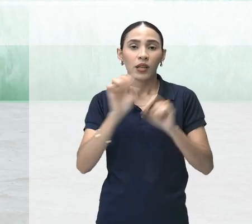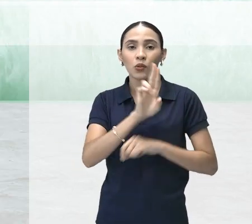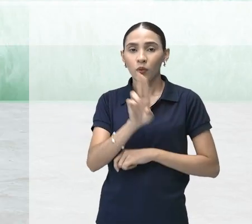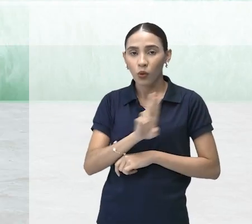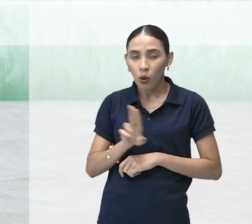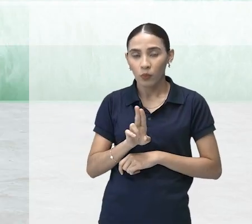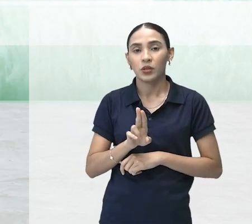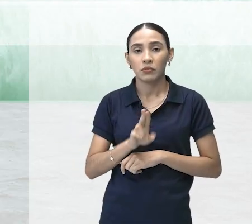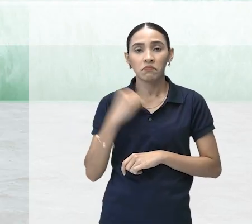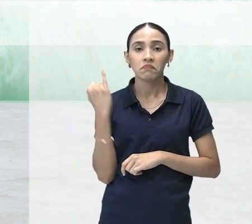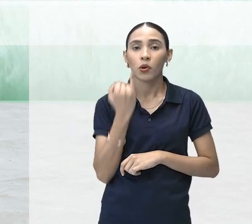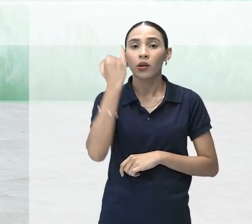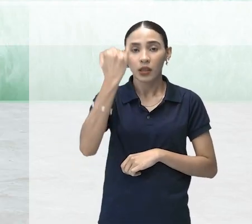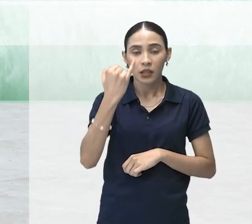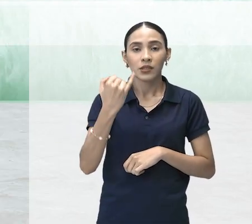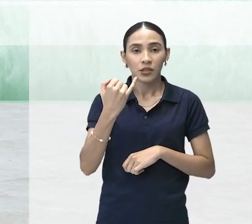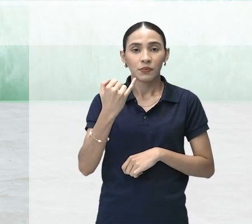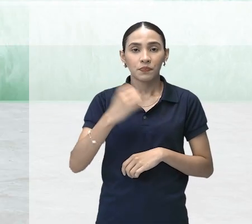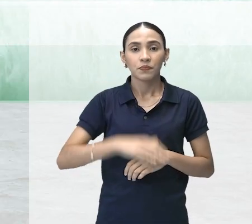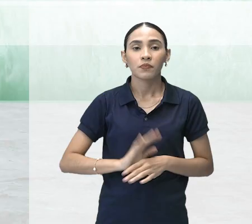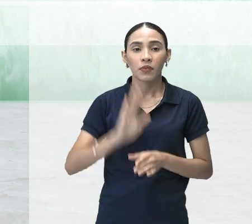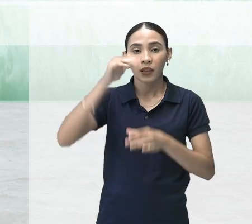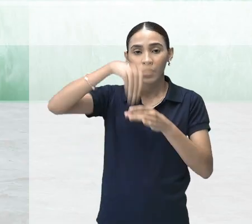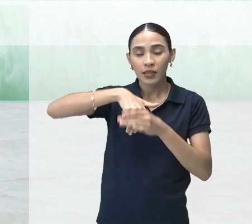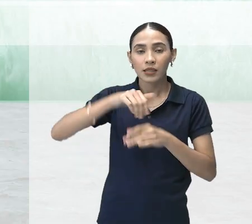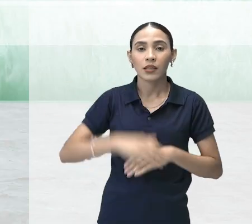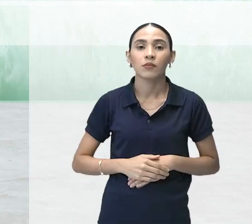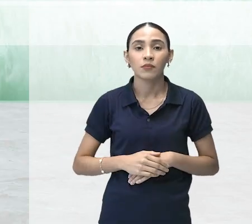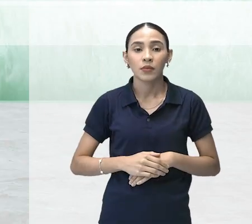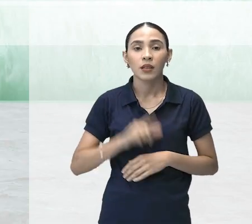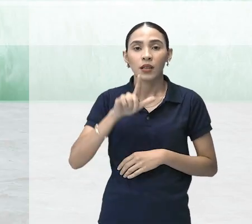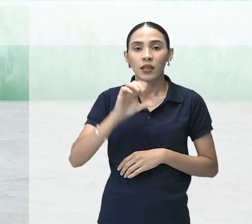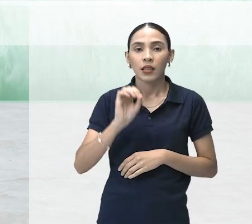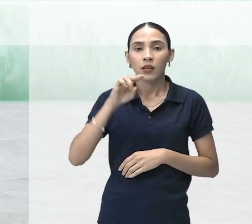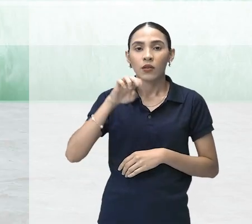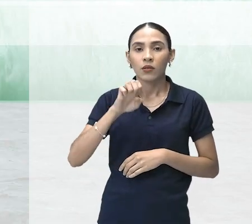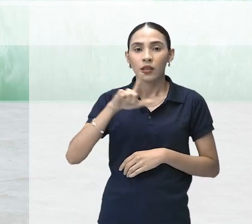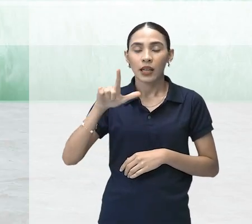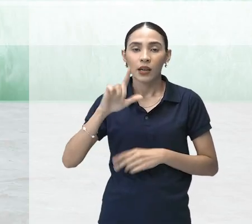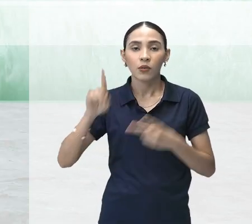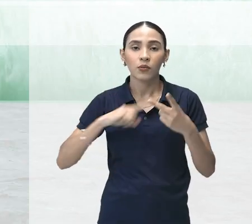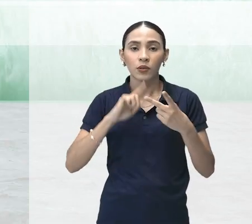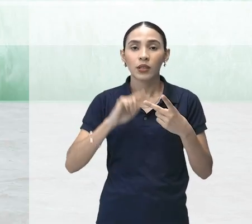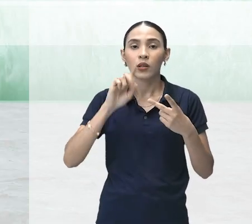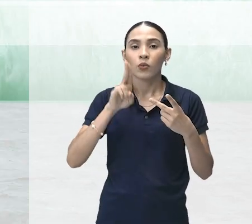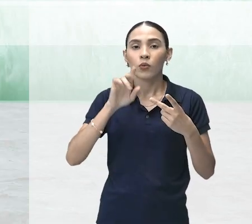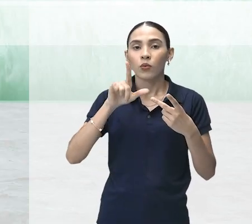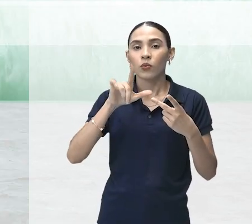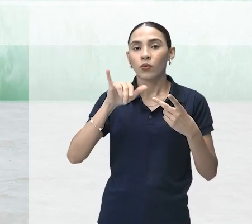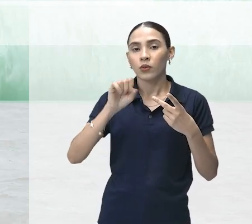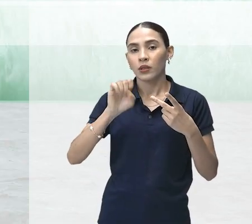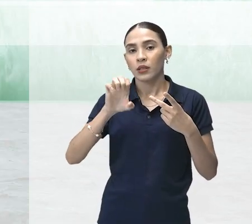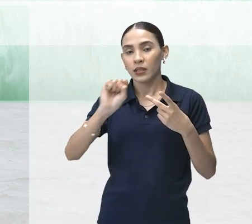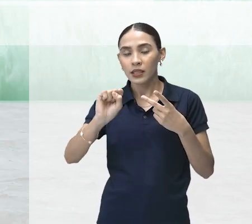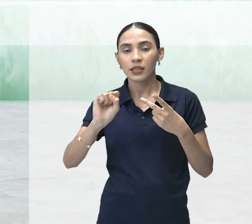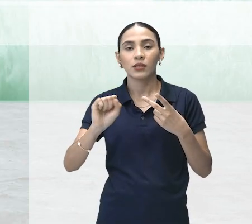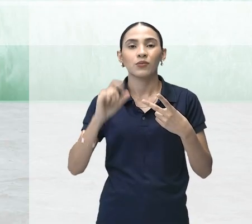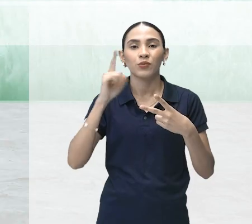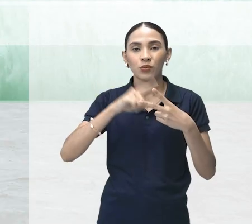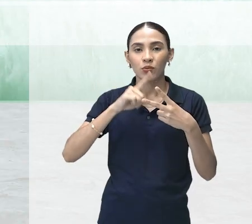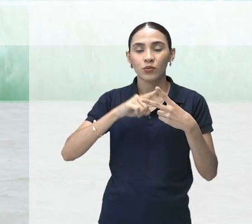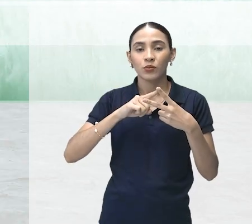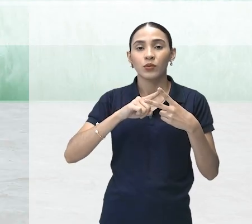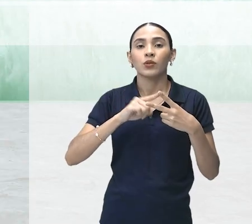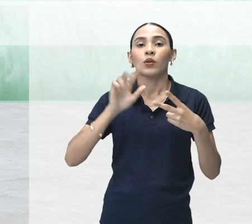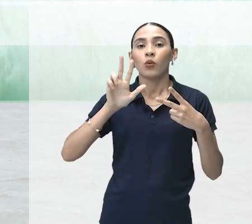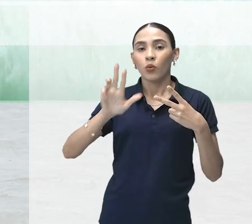ali emblemáticos para essas eleições, como Leonel Brizola e Ulisses Guimarães, os dois, tanto o Luiz Inácio